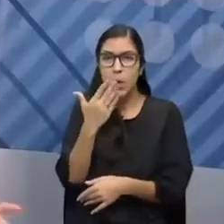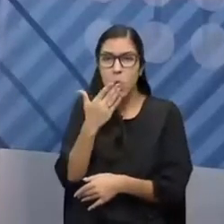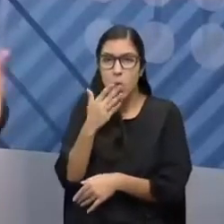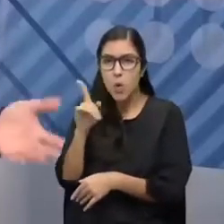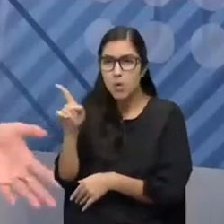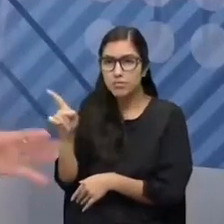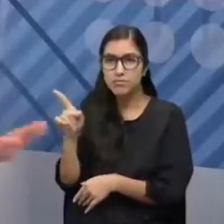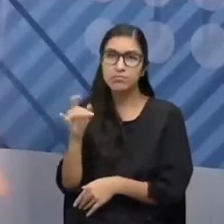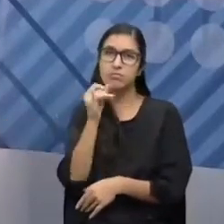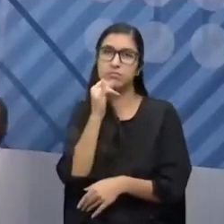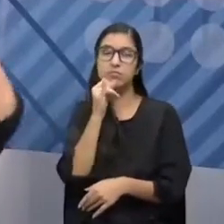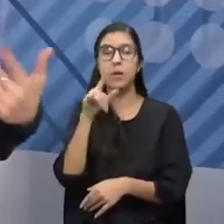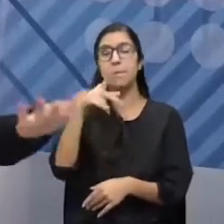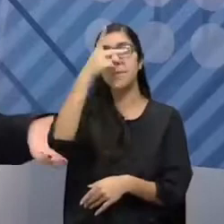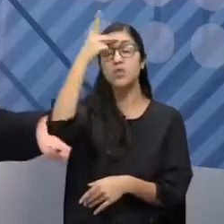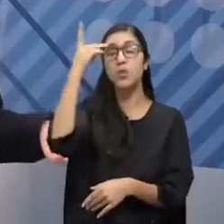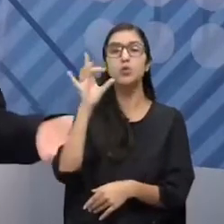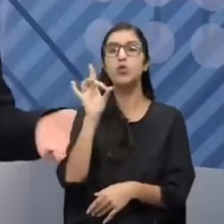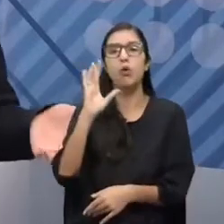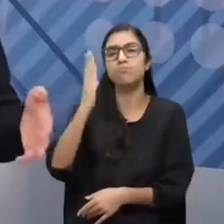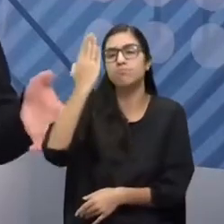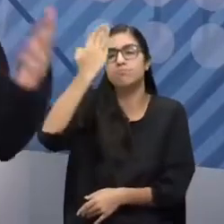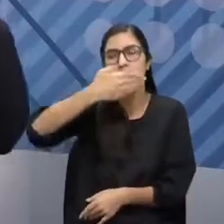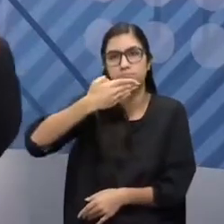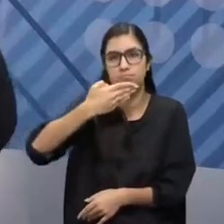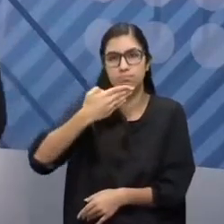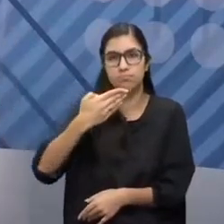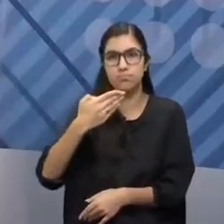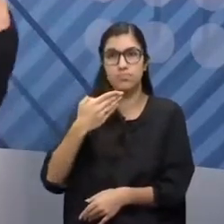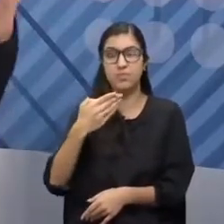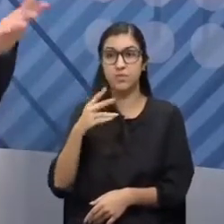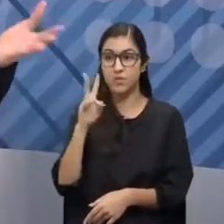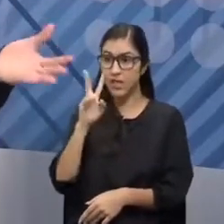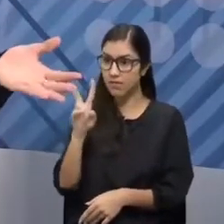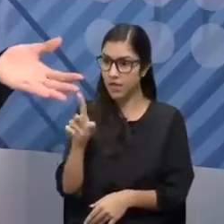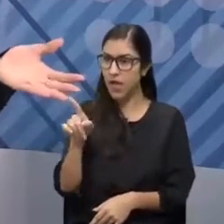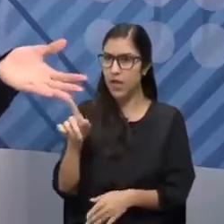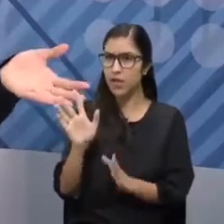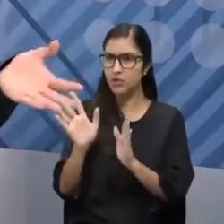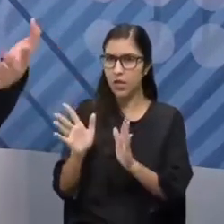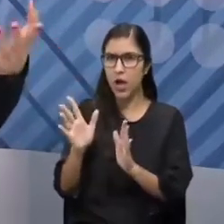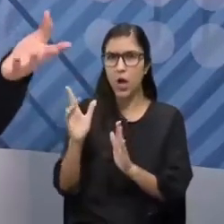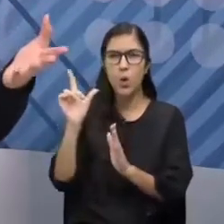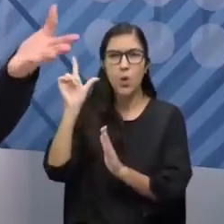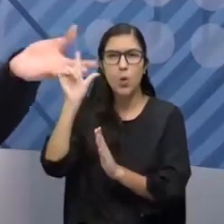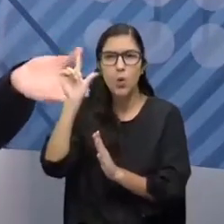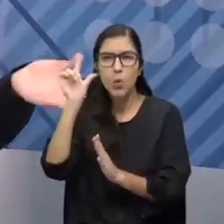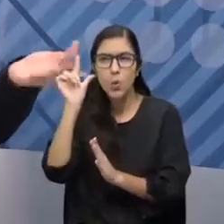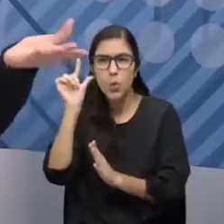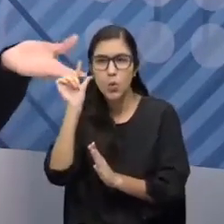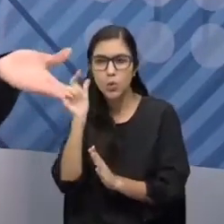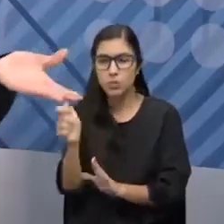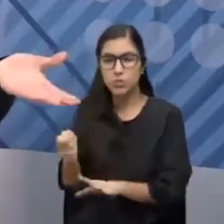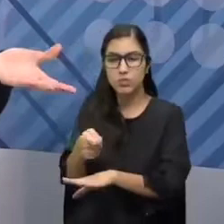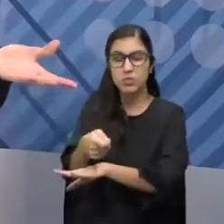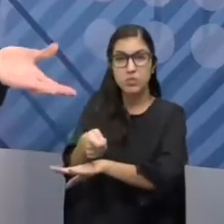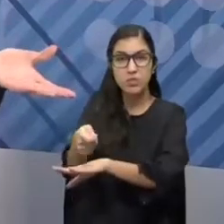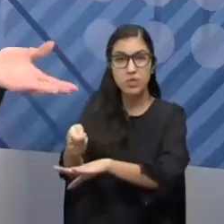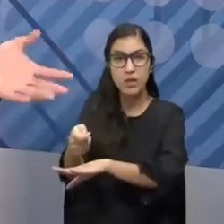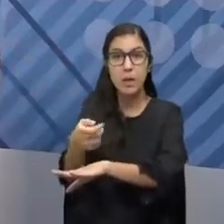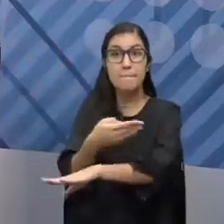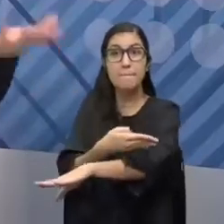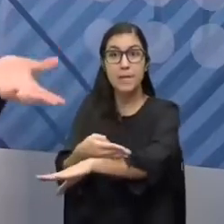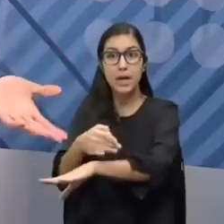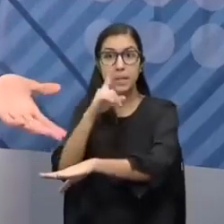coloração, por exemplo, se é uma pessoa cega que vem para você, mas ela também já está surda e está utilizando uma bengala branca e